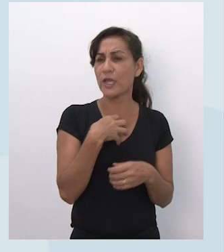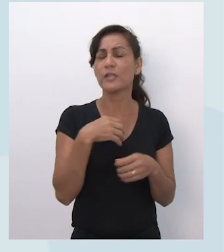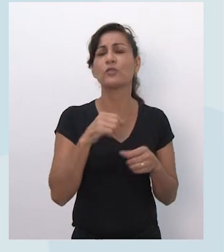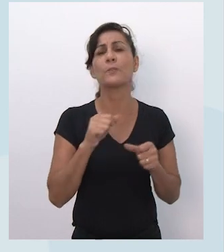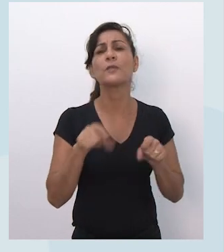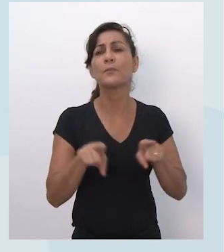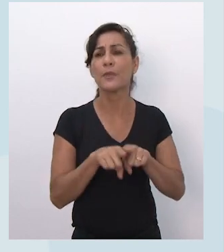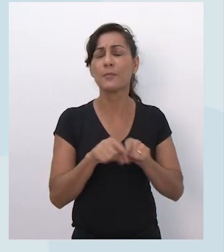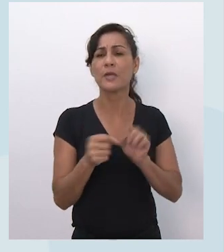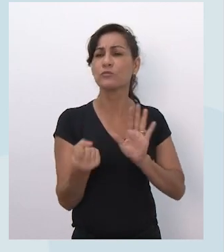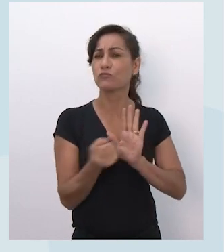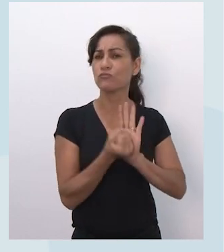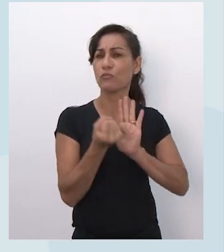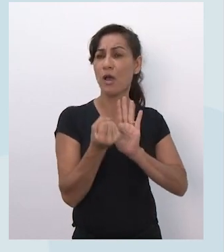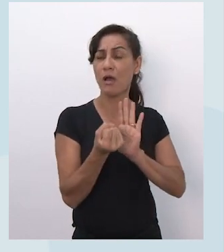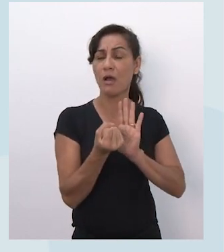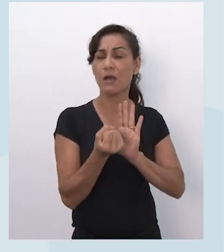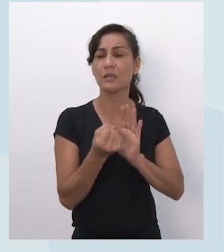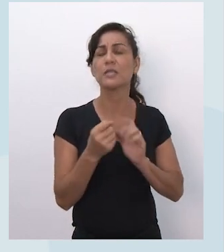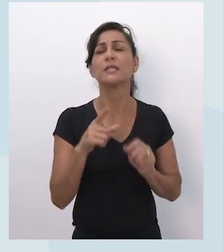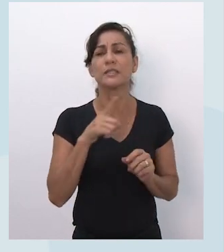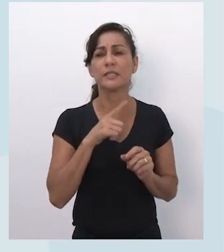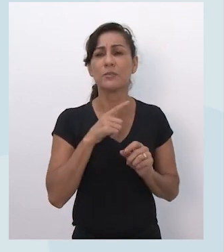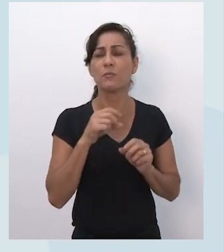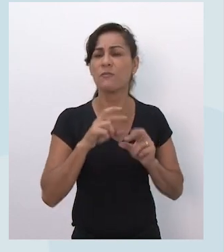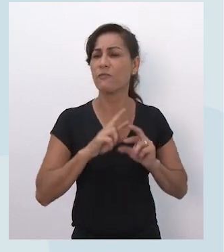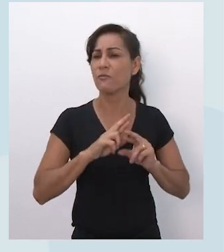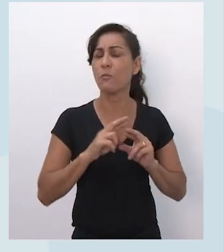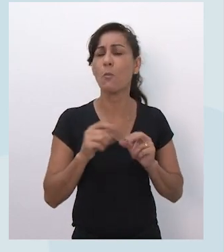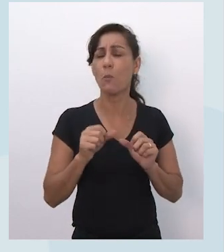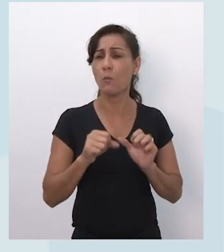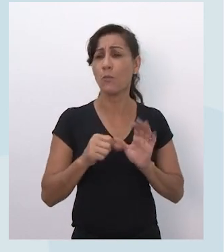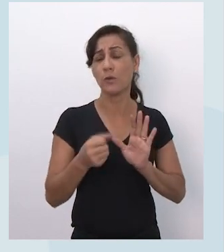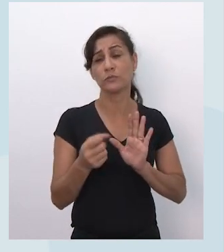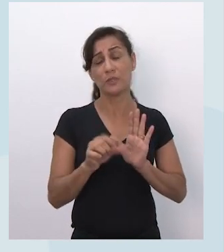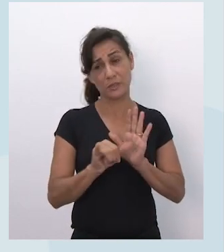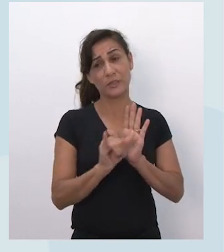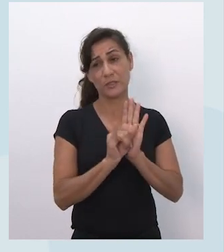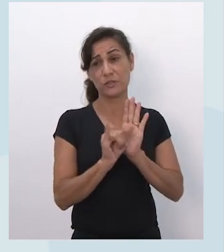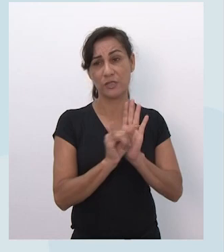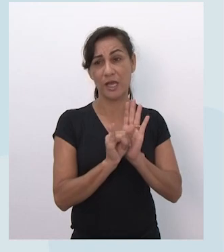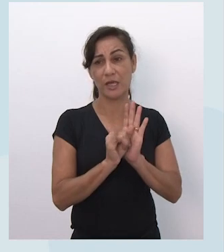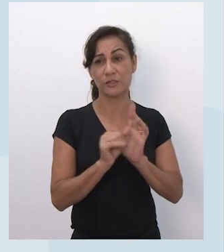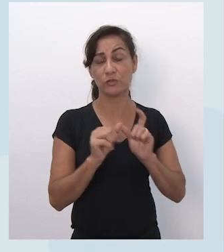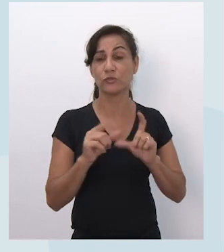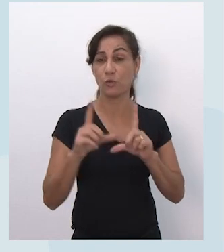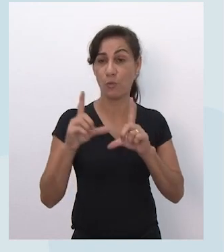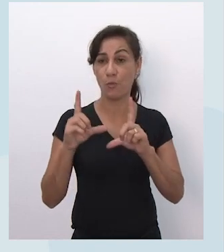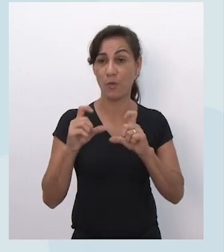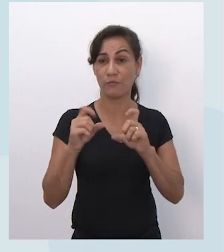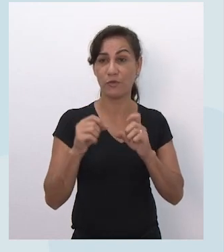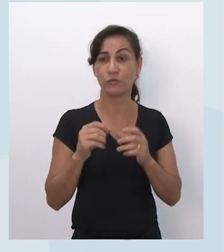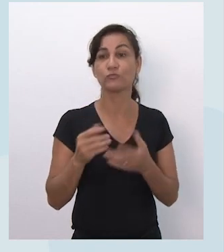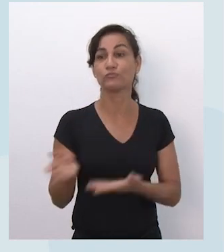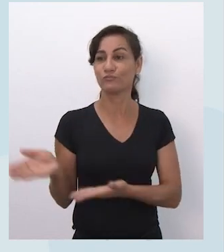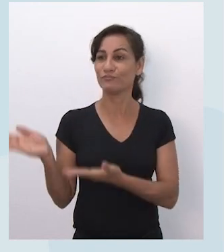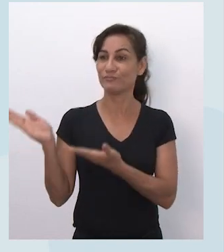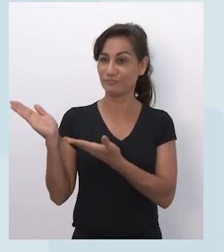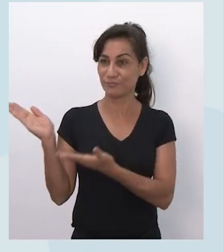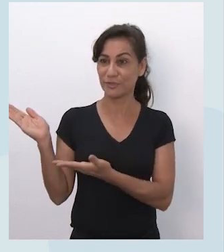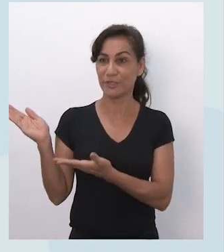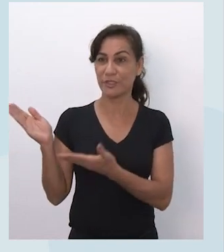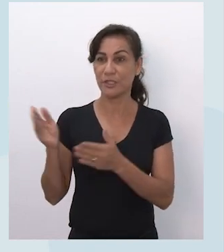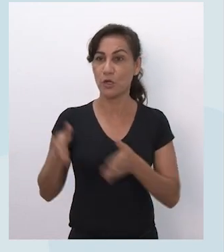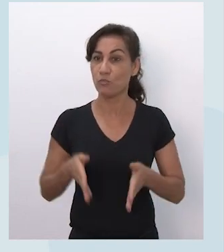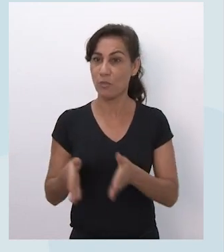simbólica, digamos, do espaço geográfico, que tem muita identidade com o indivíduo. Aí a gente tem uma foto ilustrando, né, uma rua, enfim, um